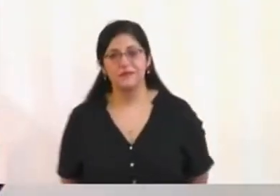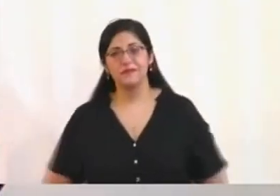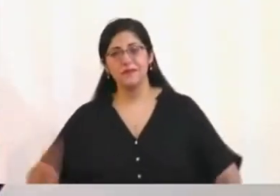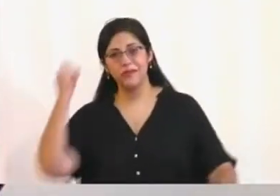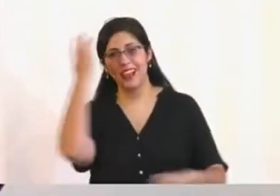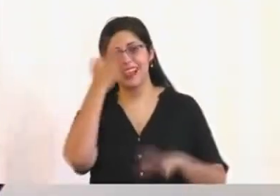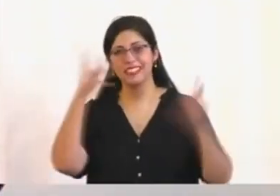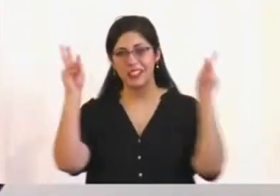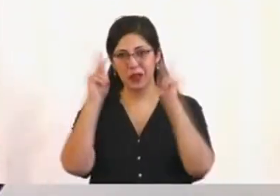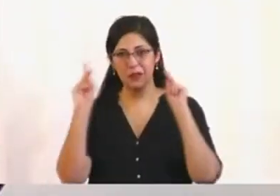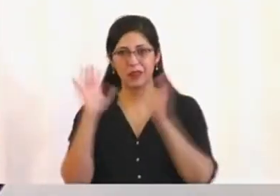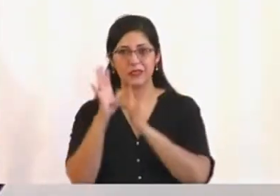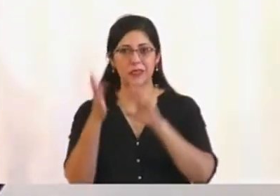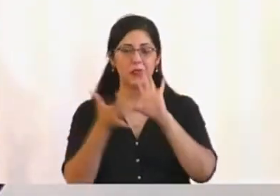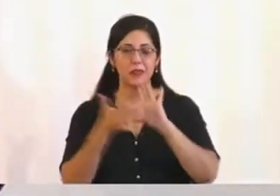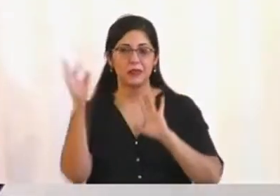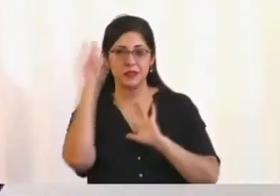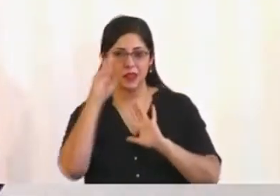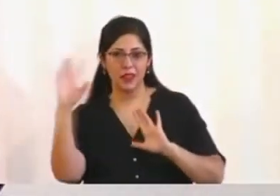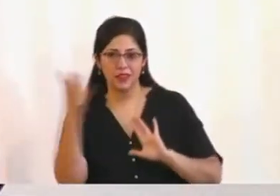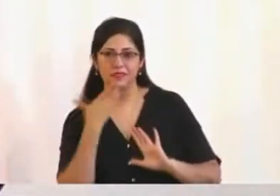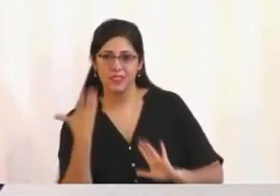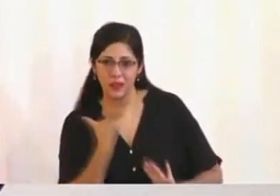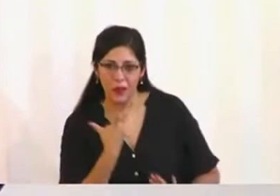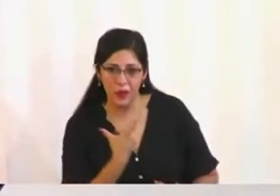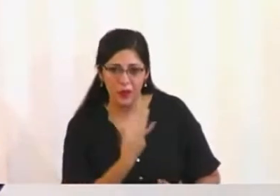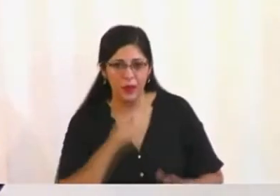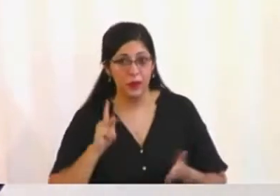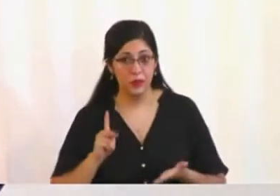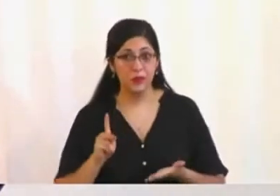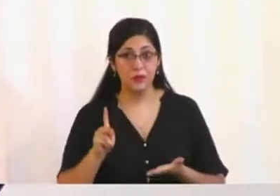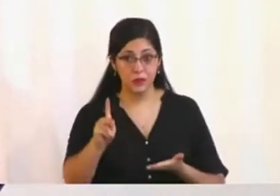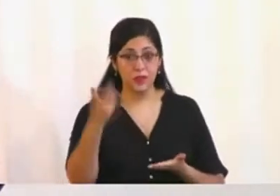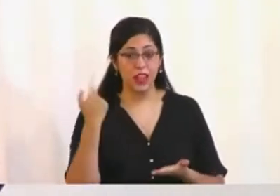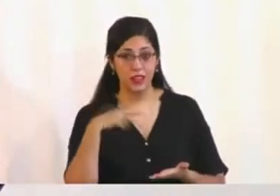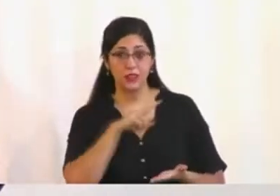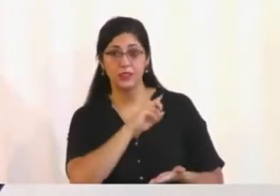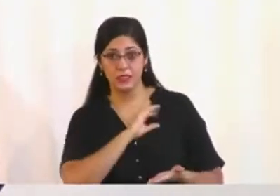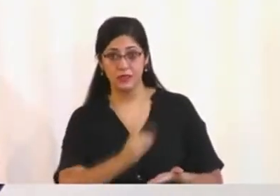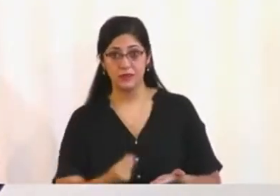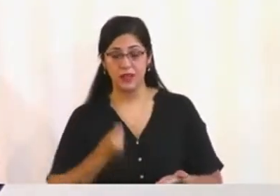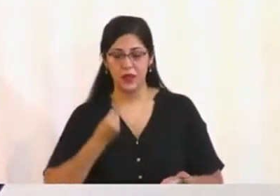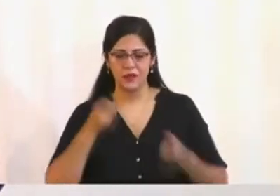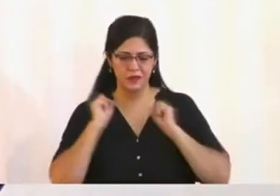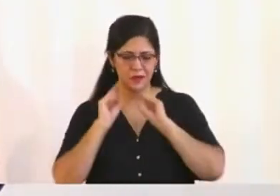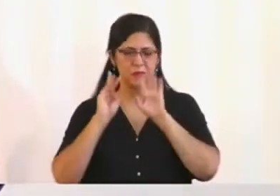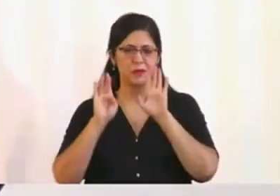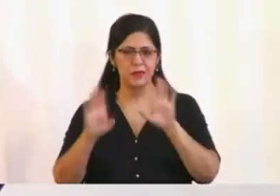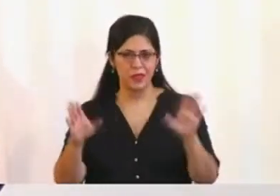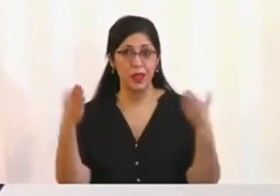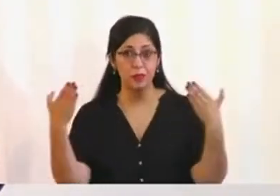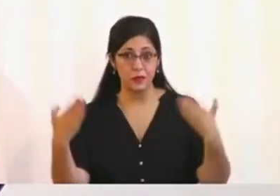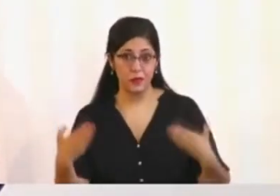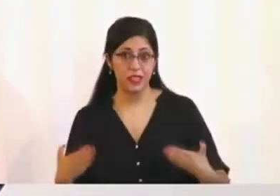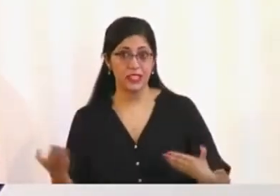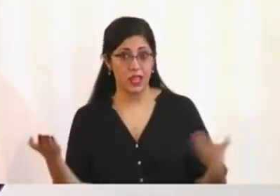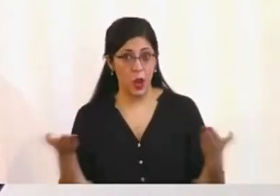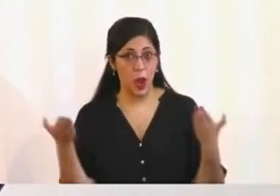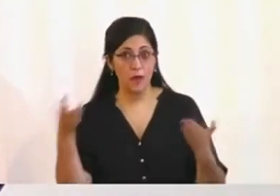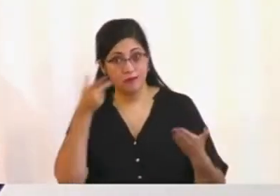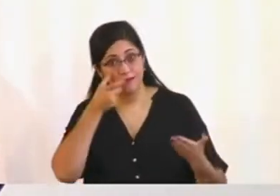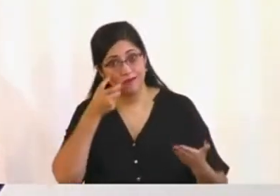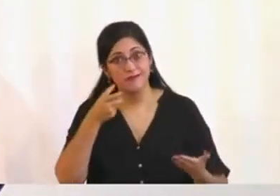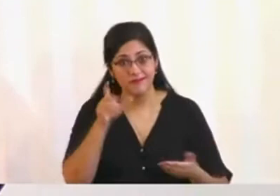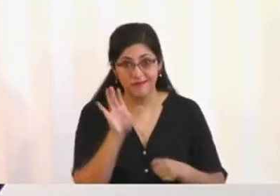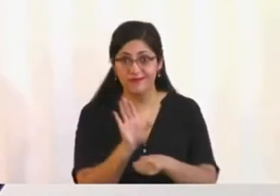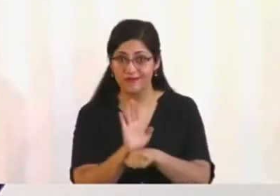Que a graça e a paz do nosso Senhor e Salvador Jesus Cristo continue com cada um de nós, queridos irmãos presentes aqui na igreja e também os